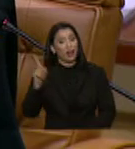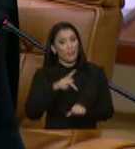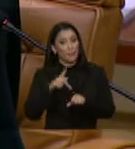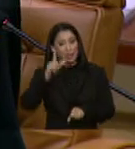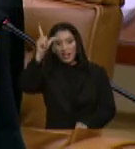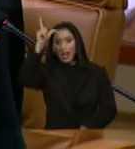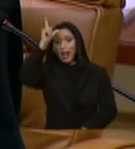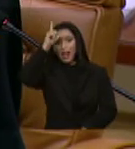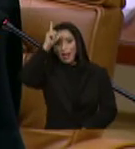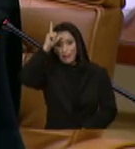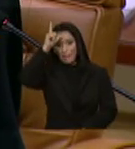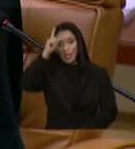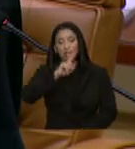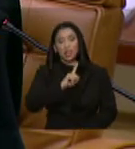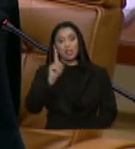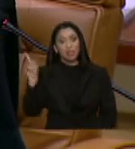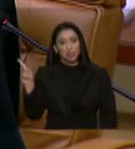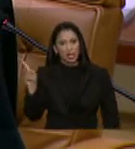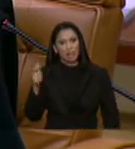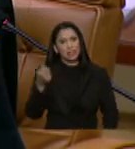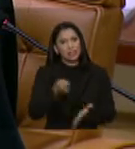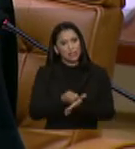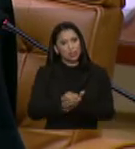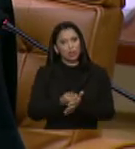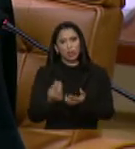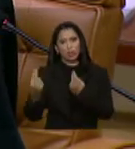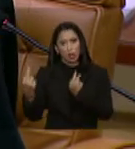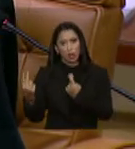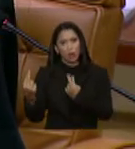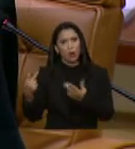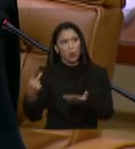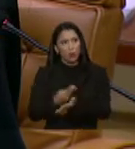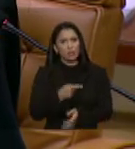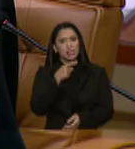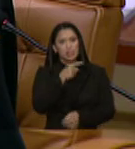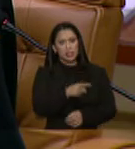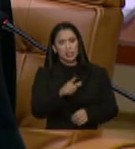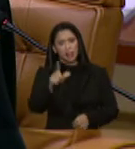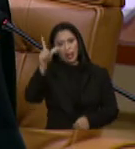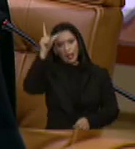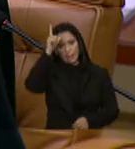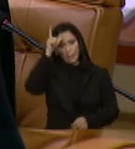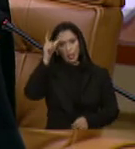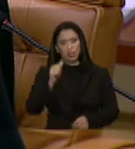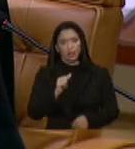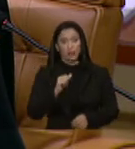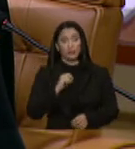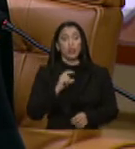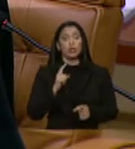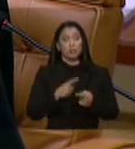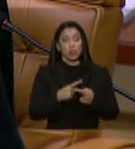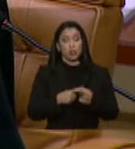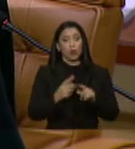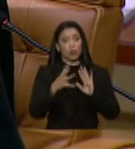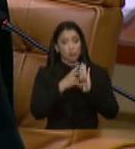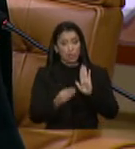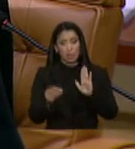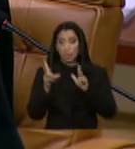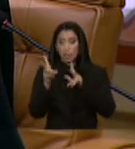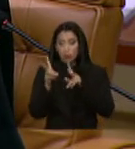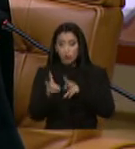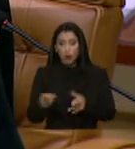autoridades alemãs exigiram que fosse feito a mesma coisa na Alemanha para que também houvesse da mesma forma